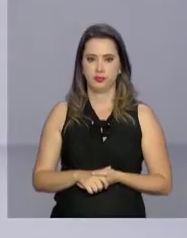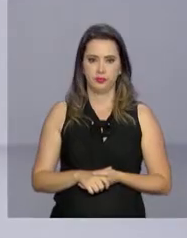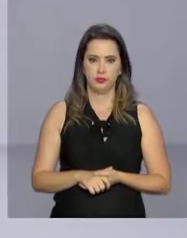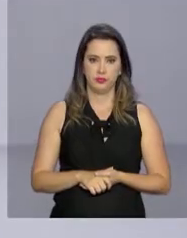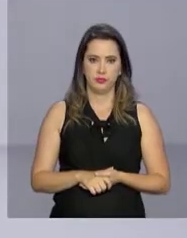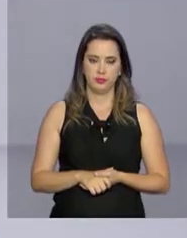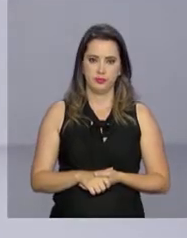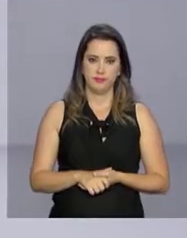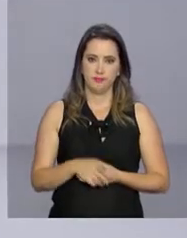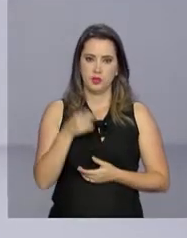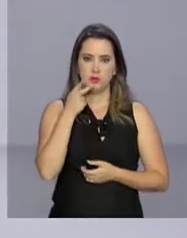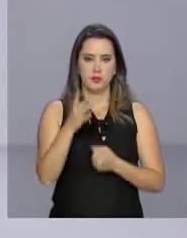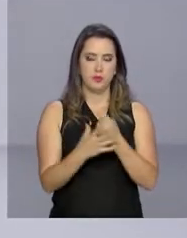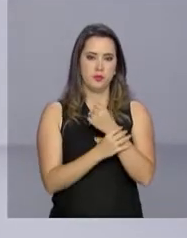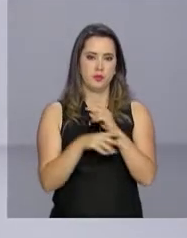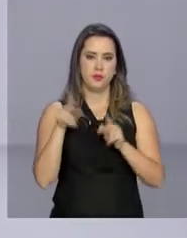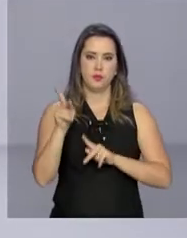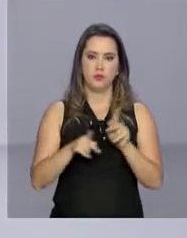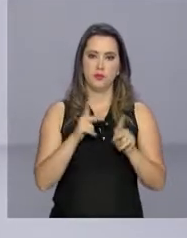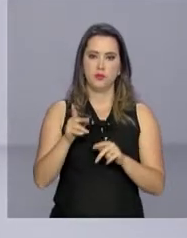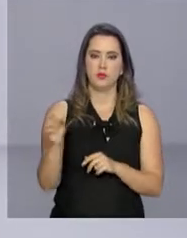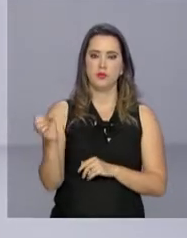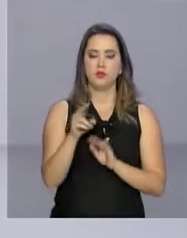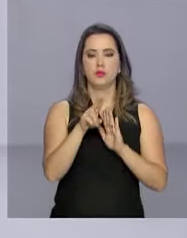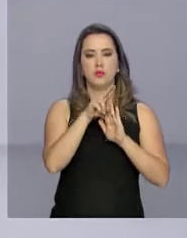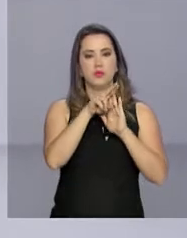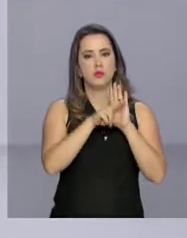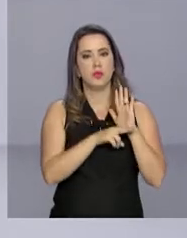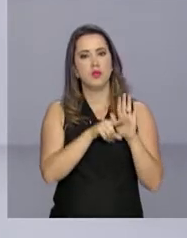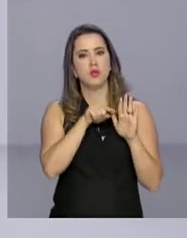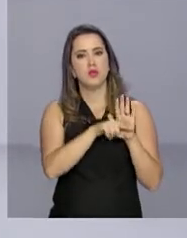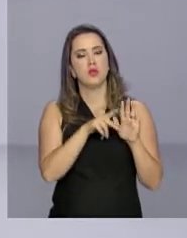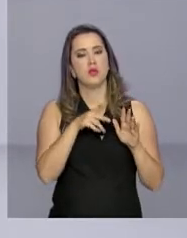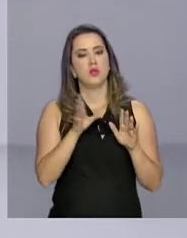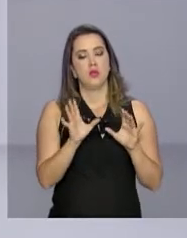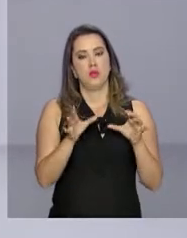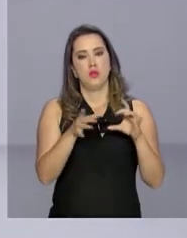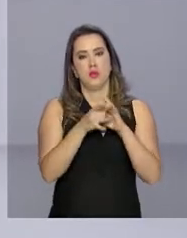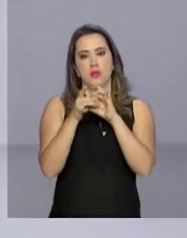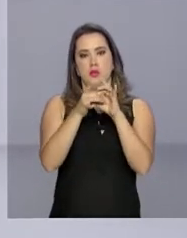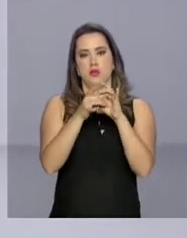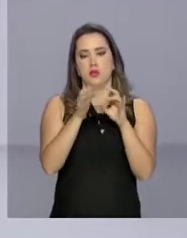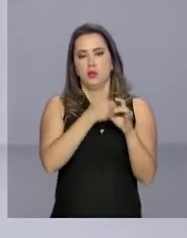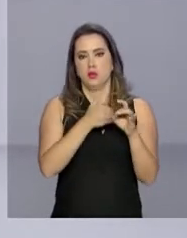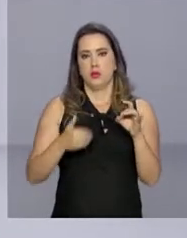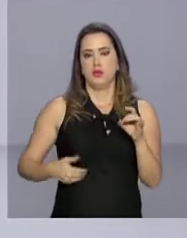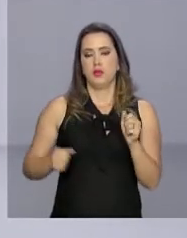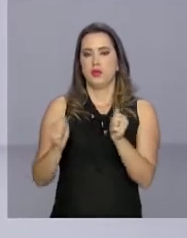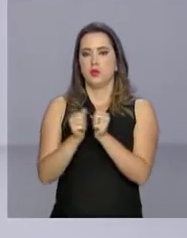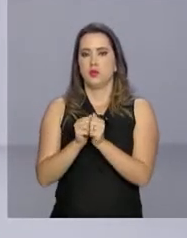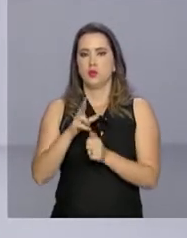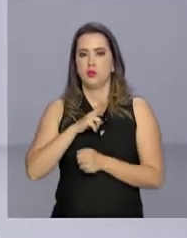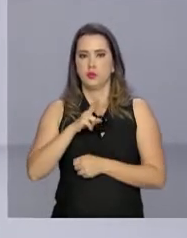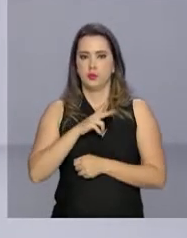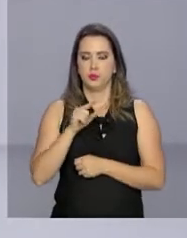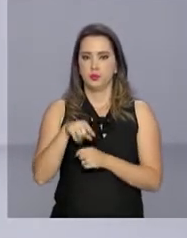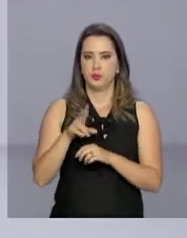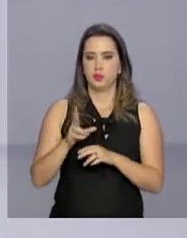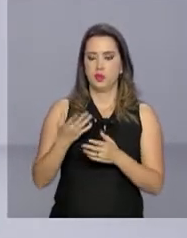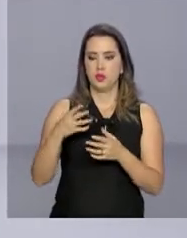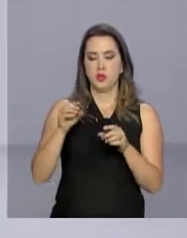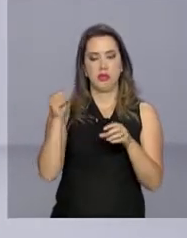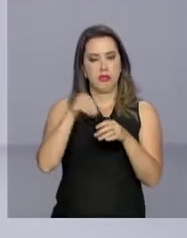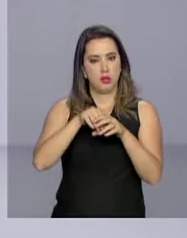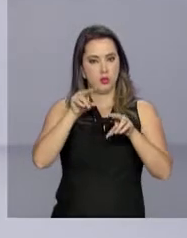e ainda sobre segurança pública o modelo de parceria público privada para investimentos no sistema prisional foi